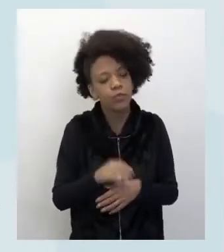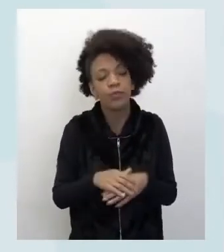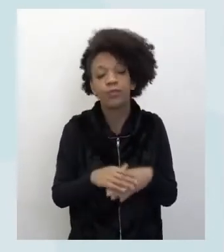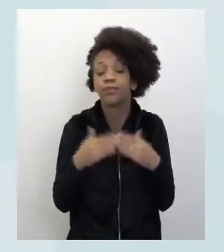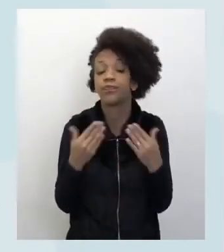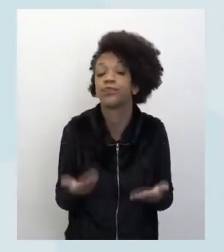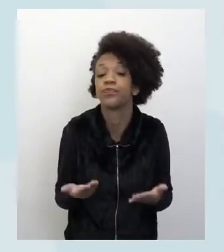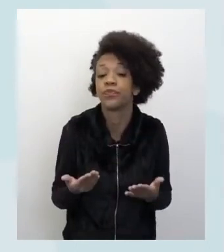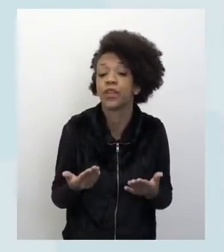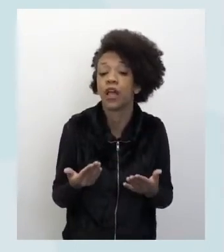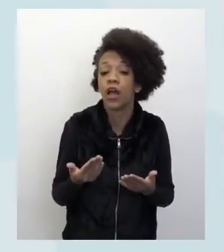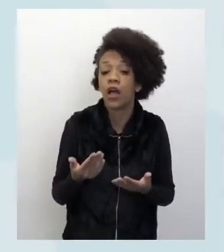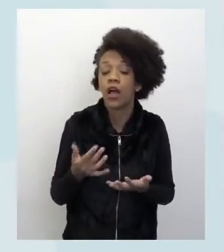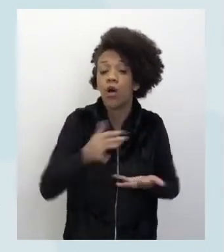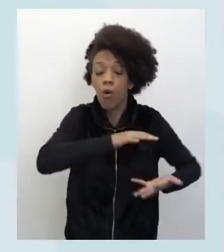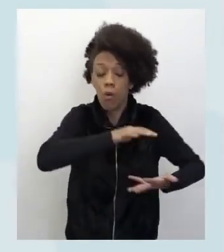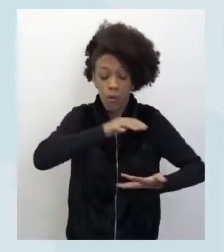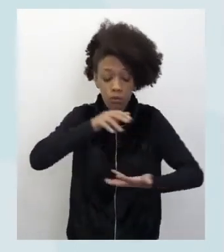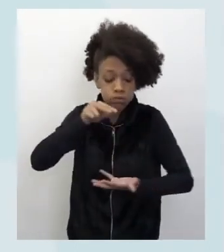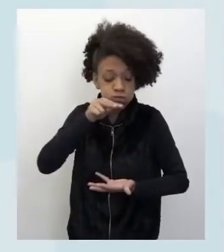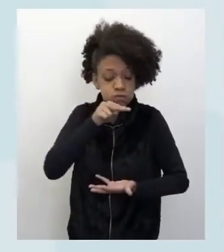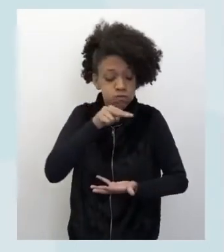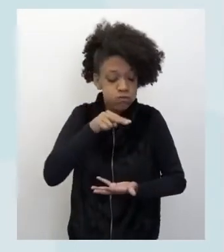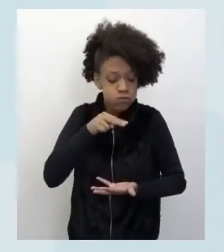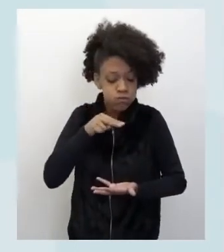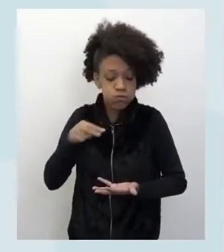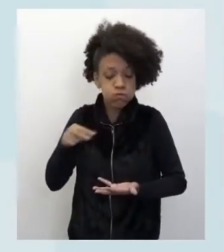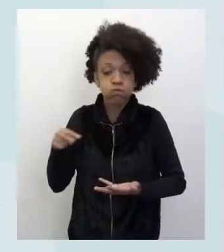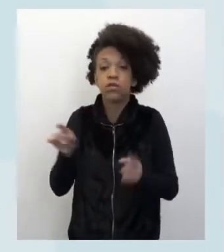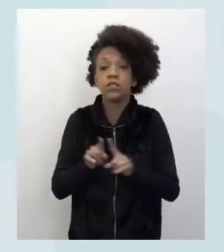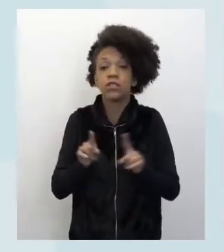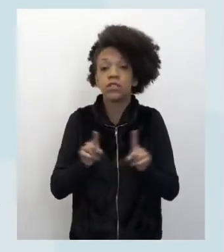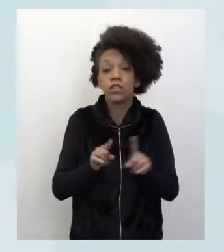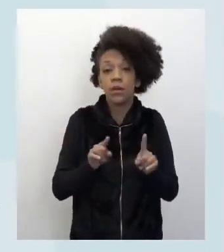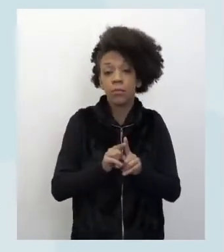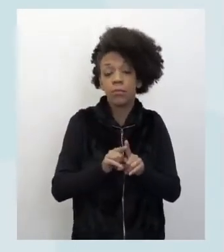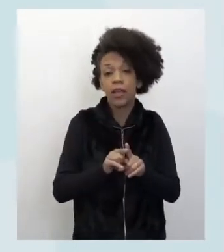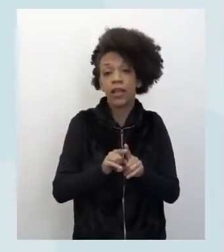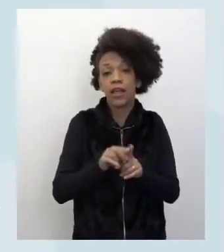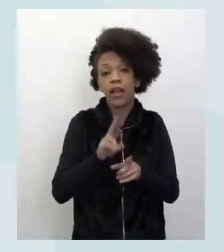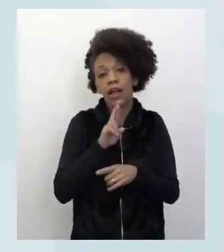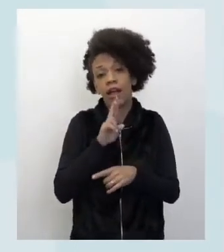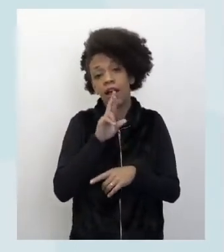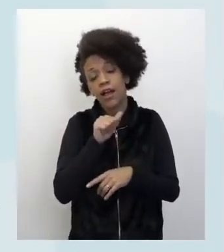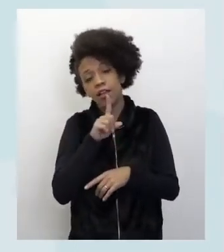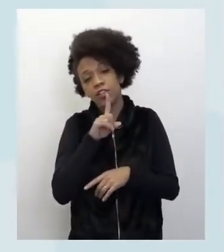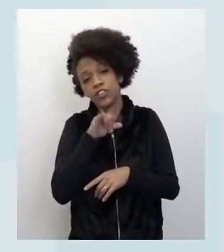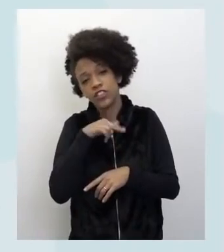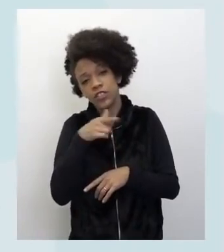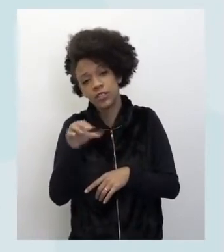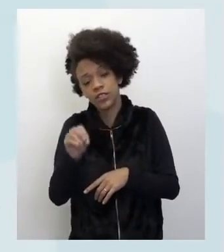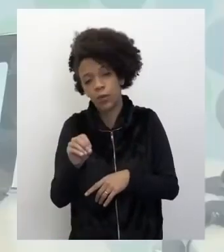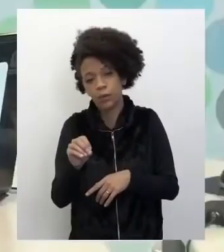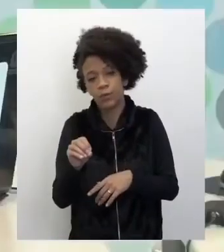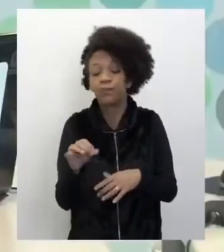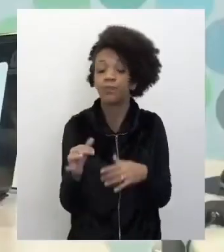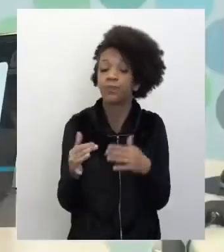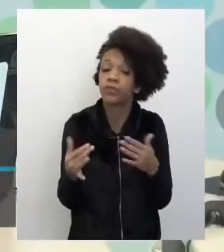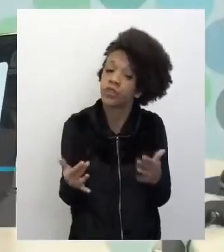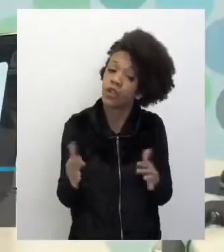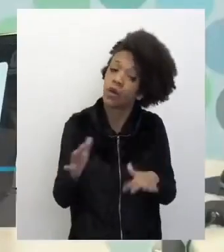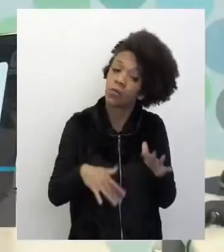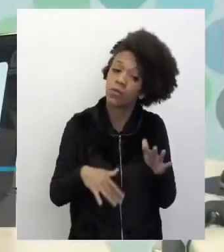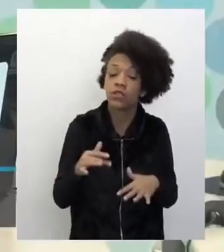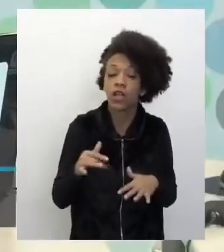dados por sensoriamento remoto, é também denominada de radiação eletromagnética. Geralmente dentro da temática